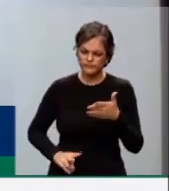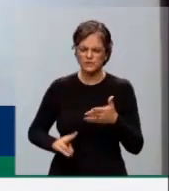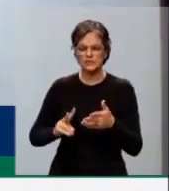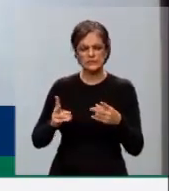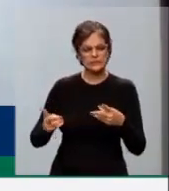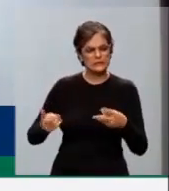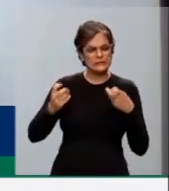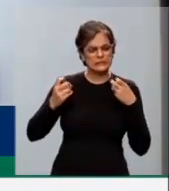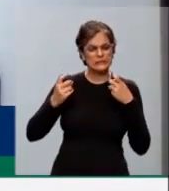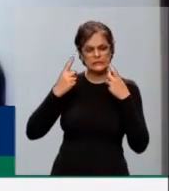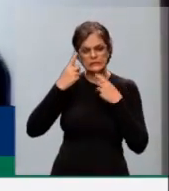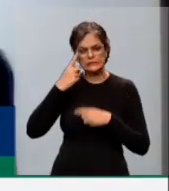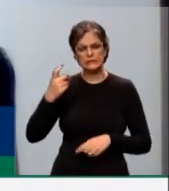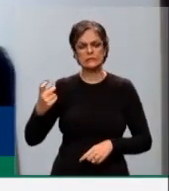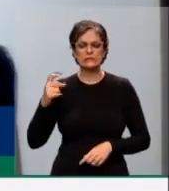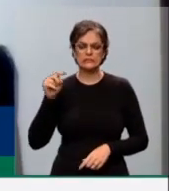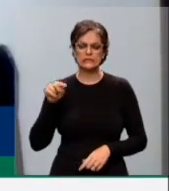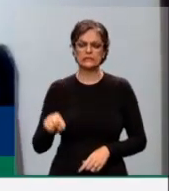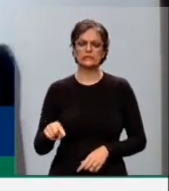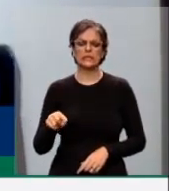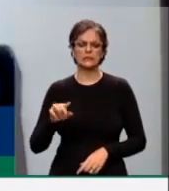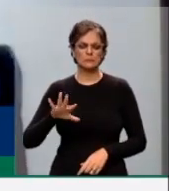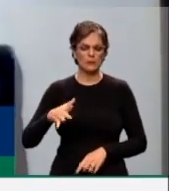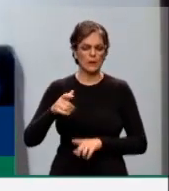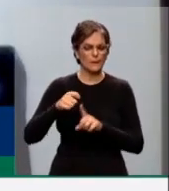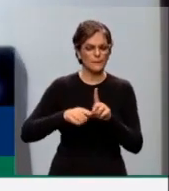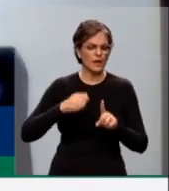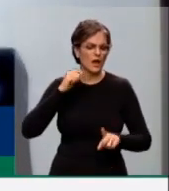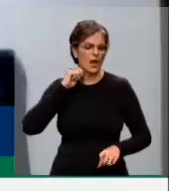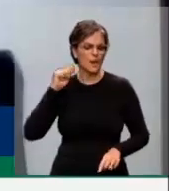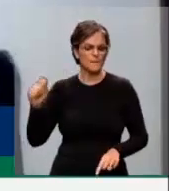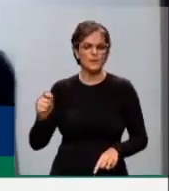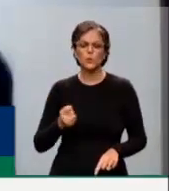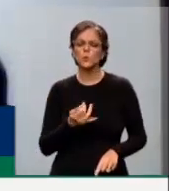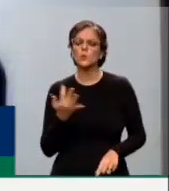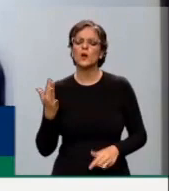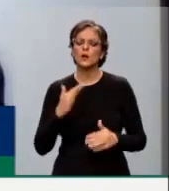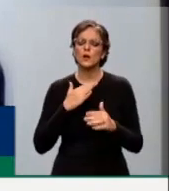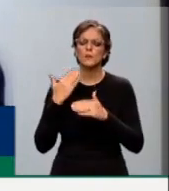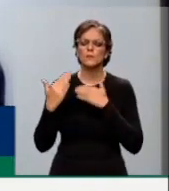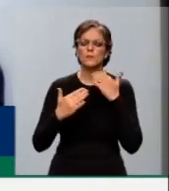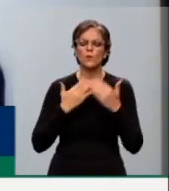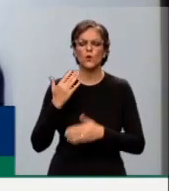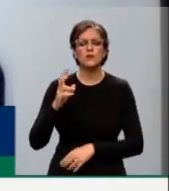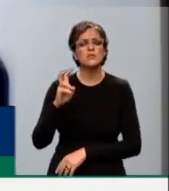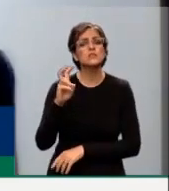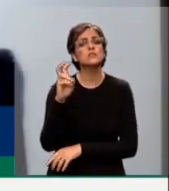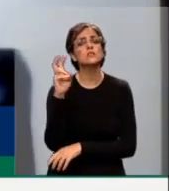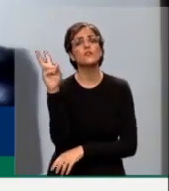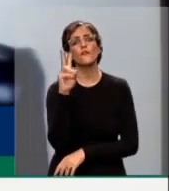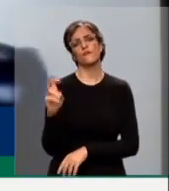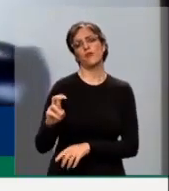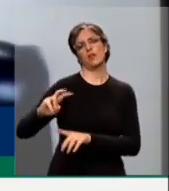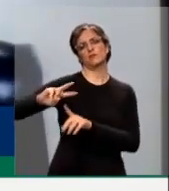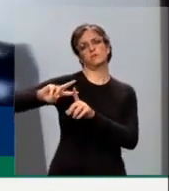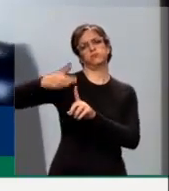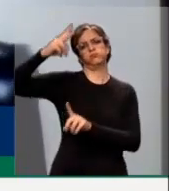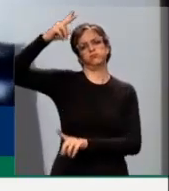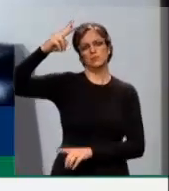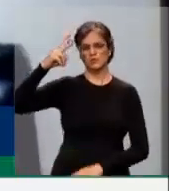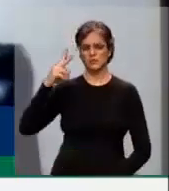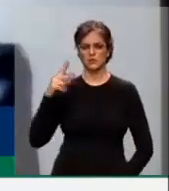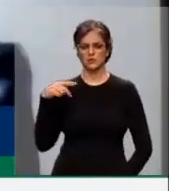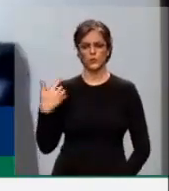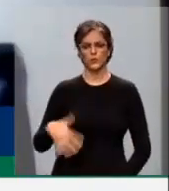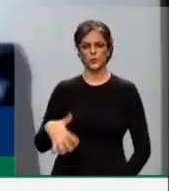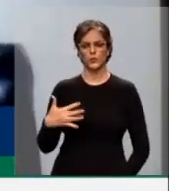chama mais atenção é que em meados de abril a quantidade de pessoas que morreram pela doença quintuplicou, então a gente conseguia ter uma visão